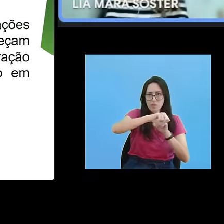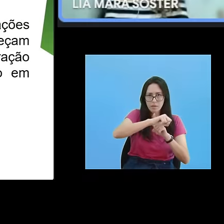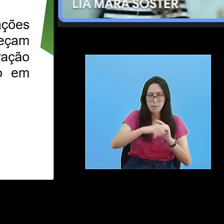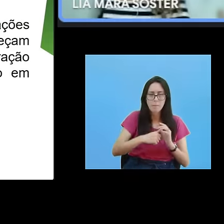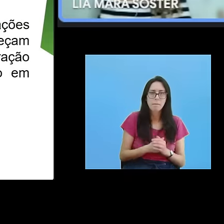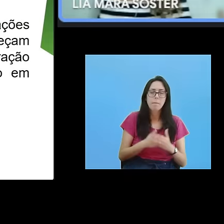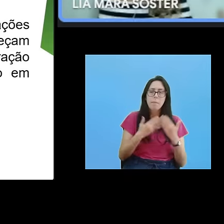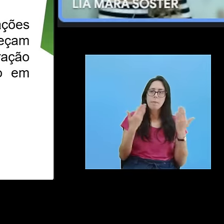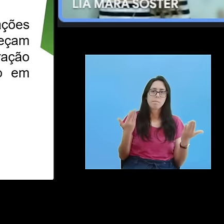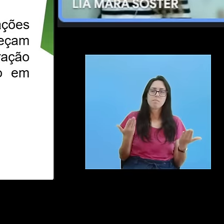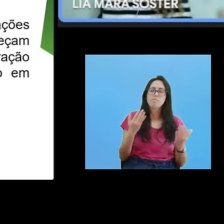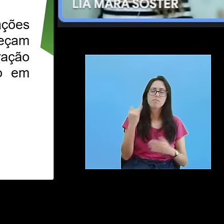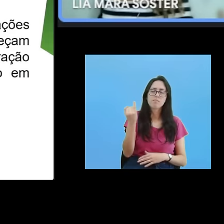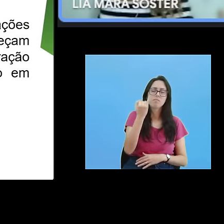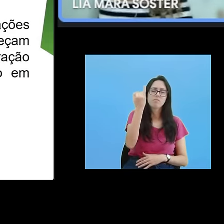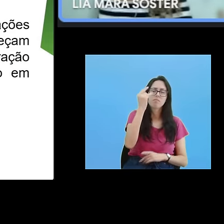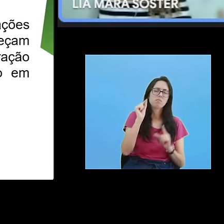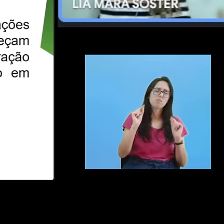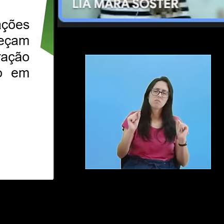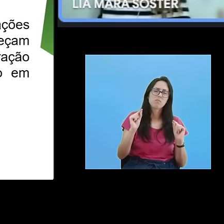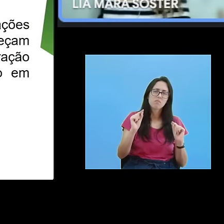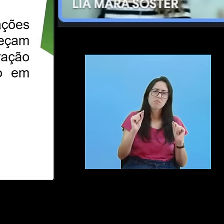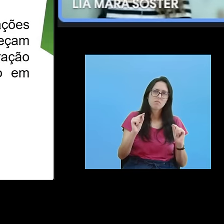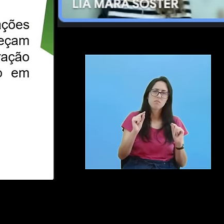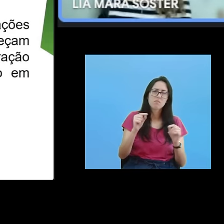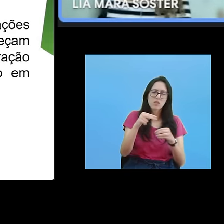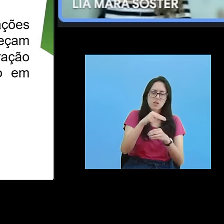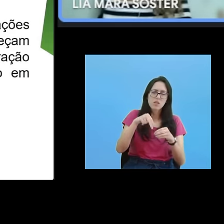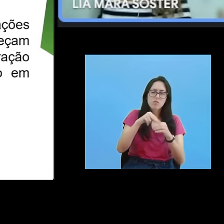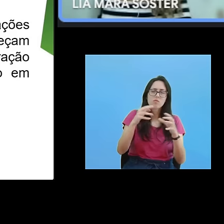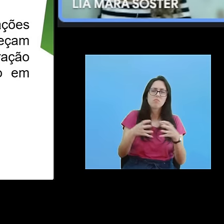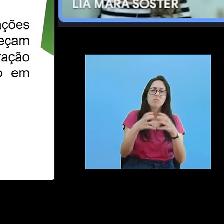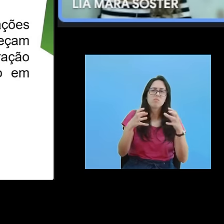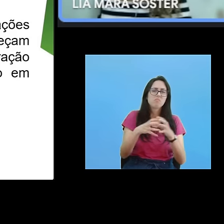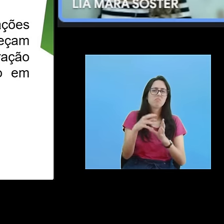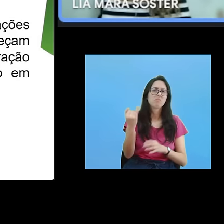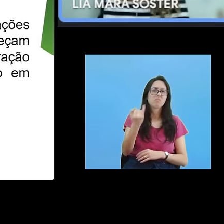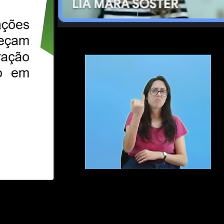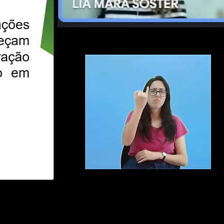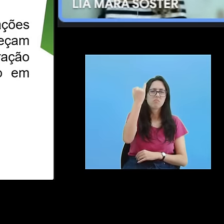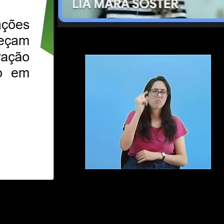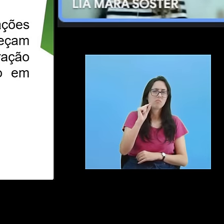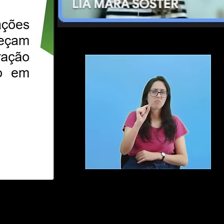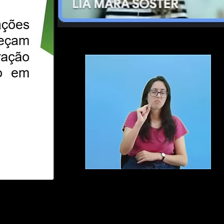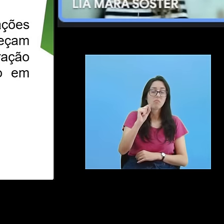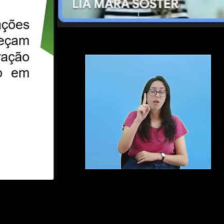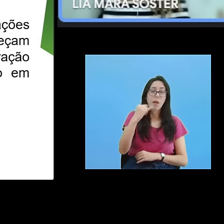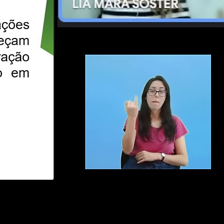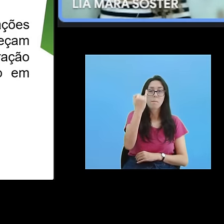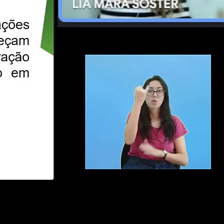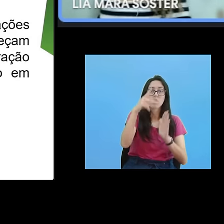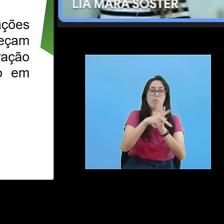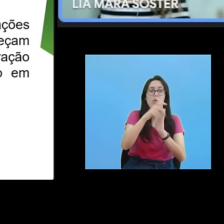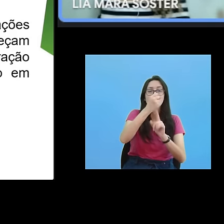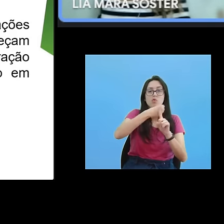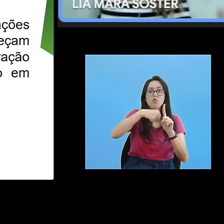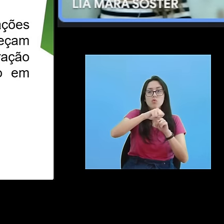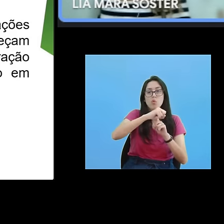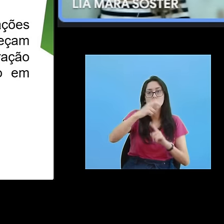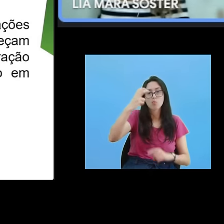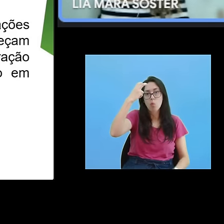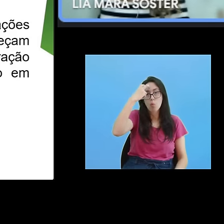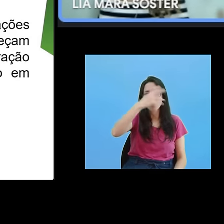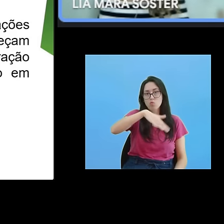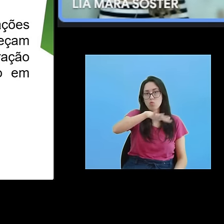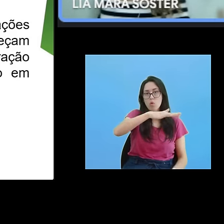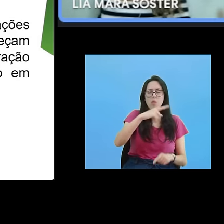a relevância, né? Qual que é a relevância do núcleo de convivência? Ela é uma relevância especialmente sociocultural. Por quê? Porque ela